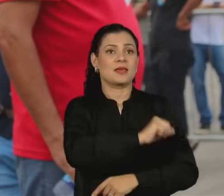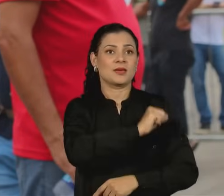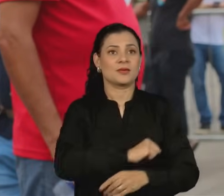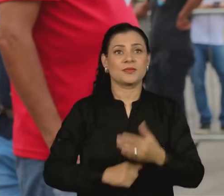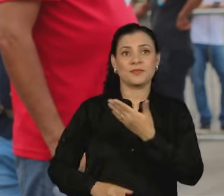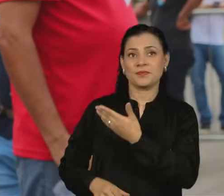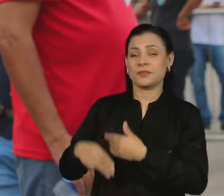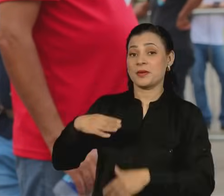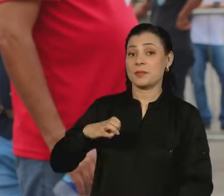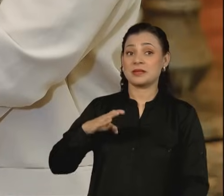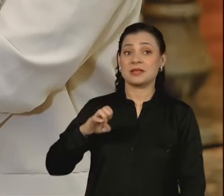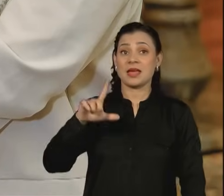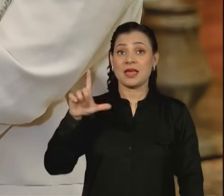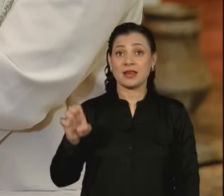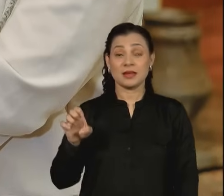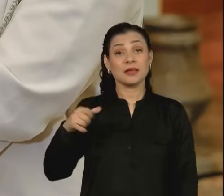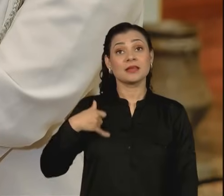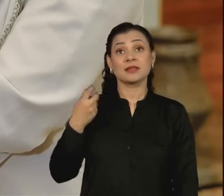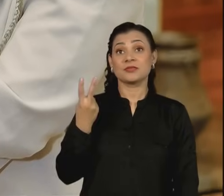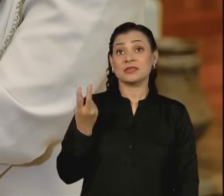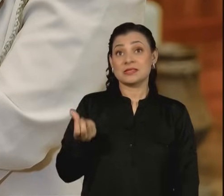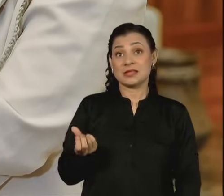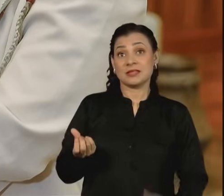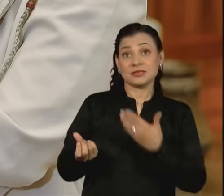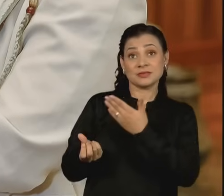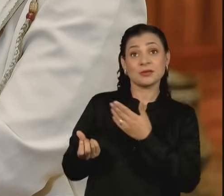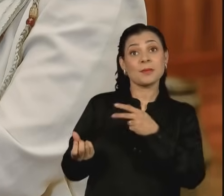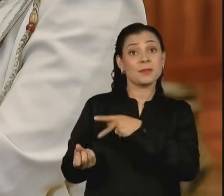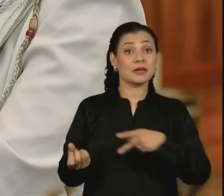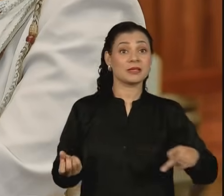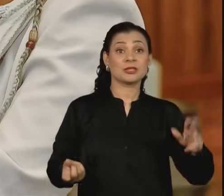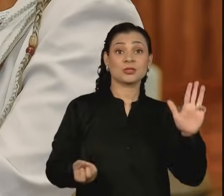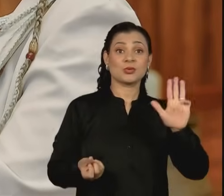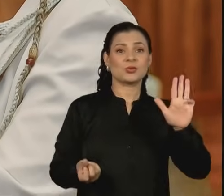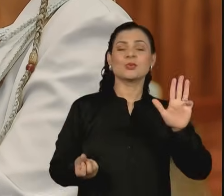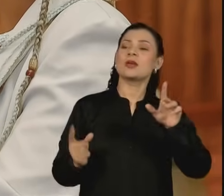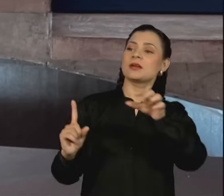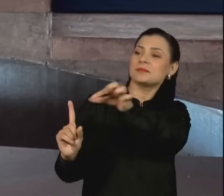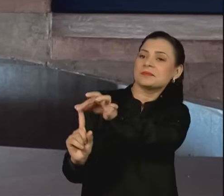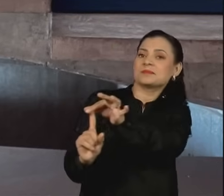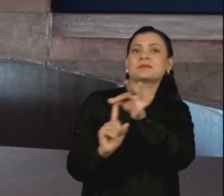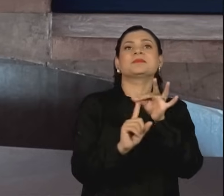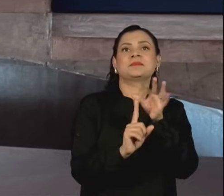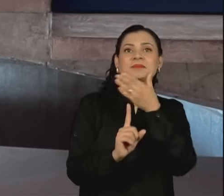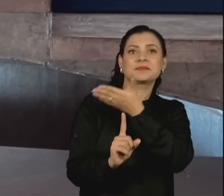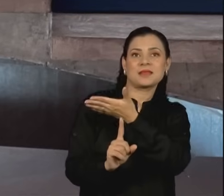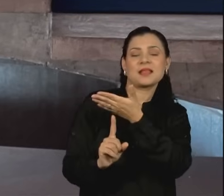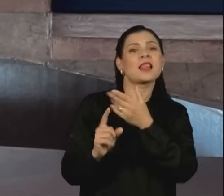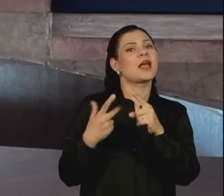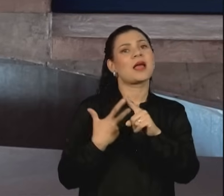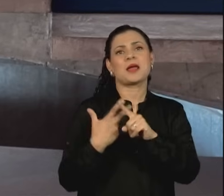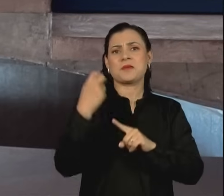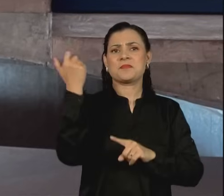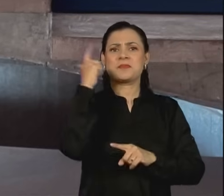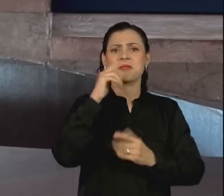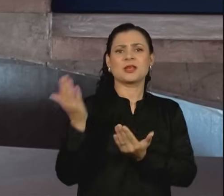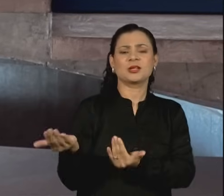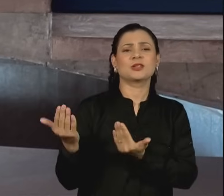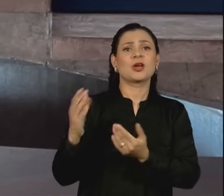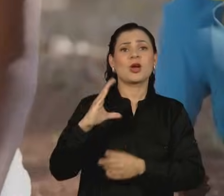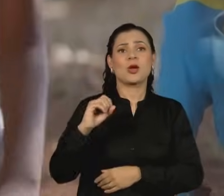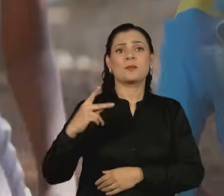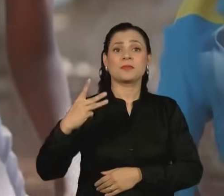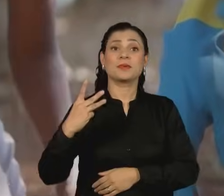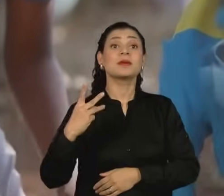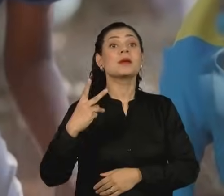de 26 anos, foi escolhida pelo presidente Luiz Inácio Lula da Silva como campeã da juventude da